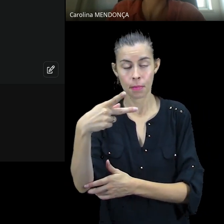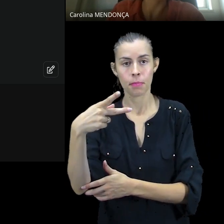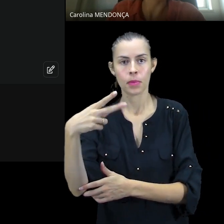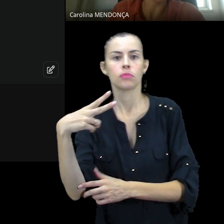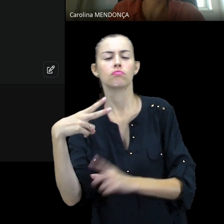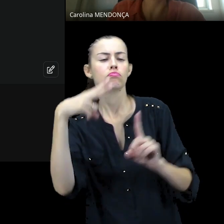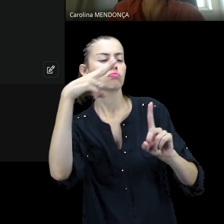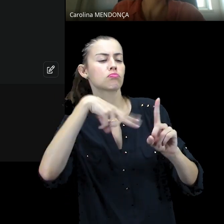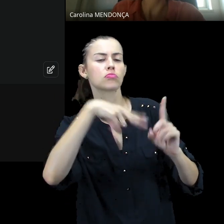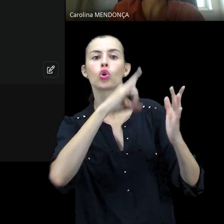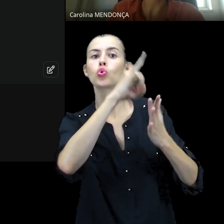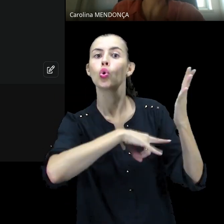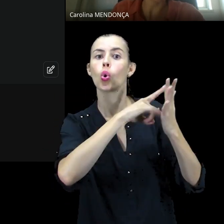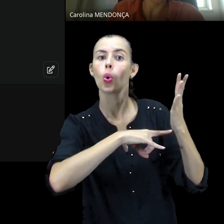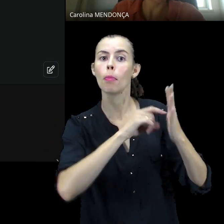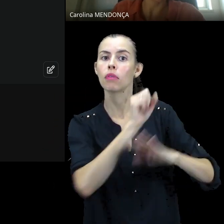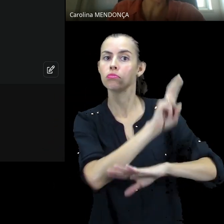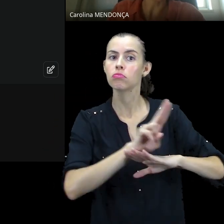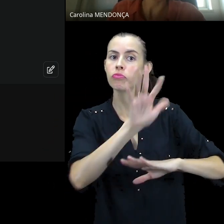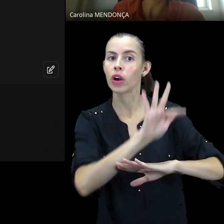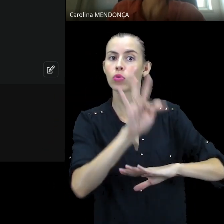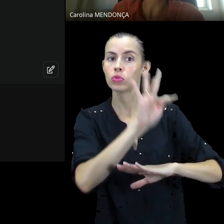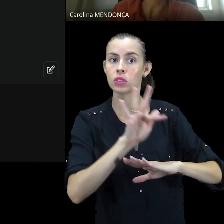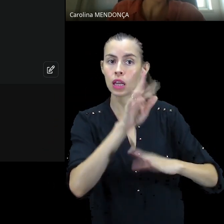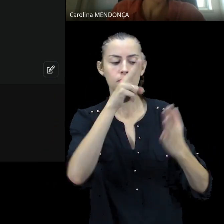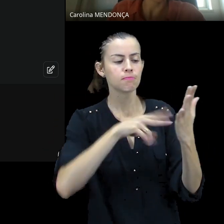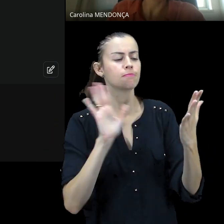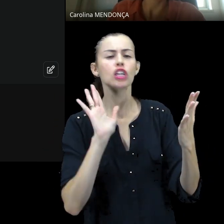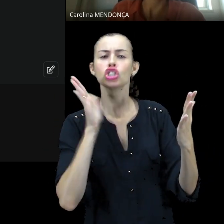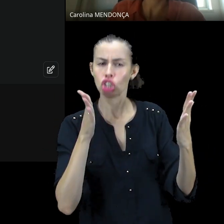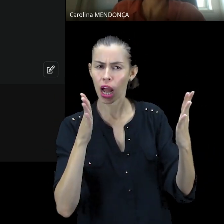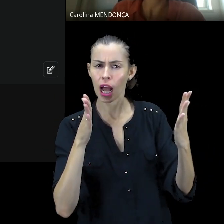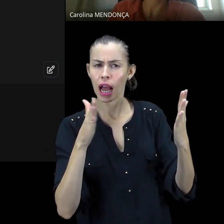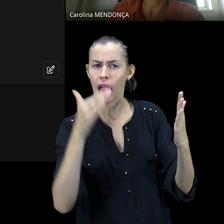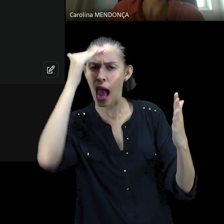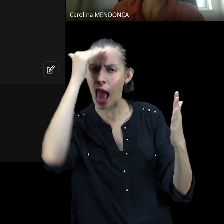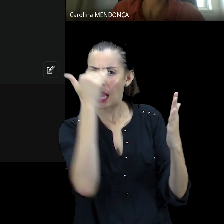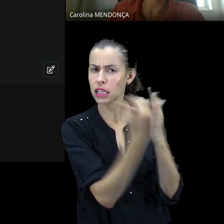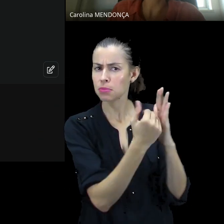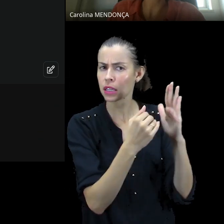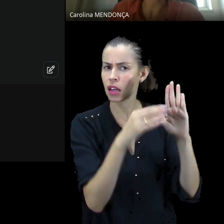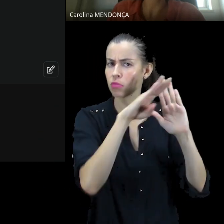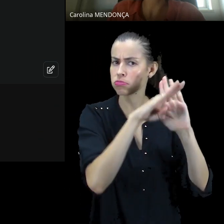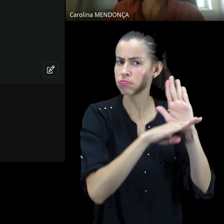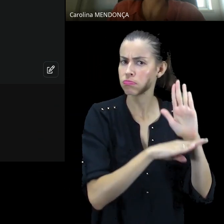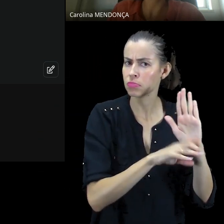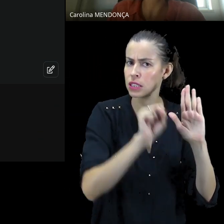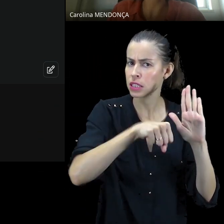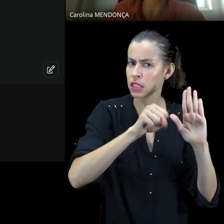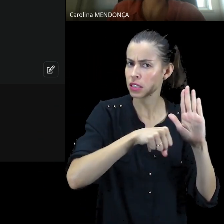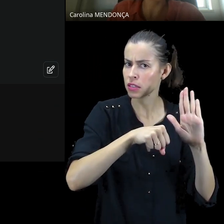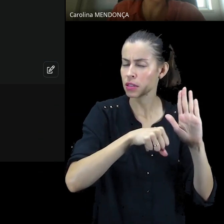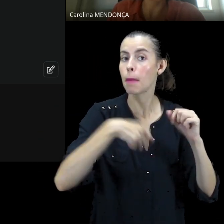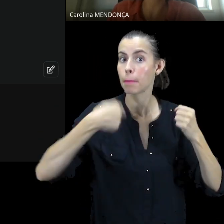graduação do INEP, já tem presente, né, a observação de se essas diretrizes estão sendo cumpridas